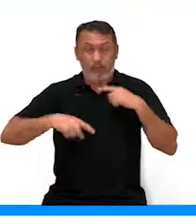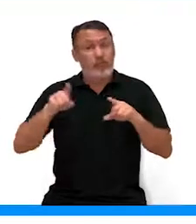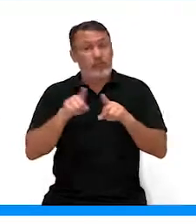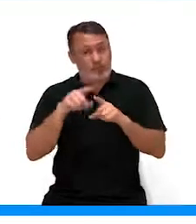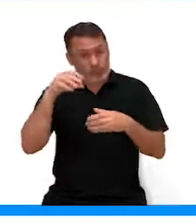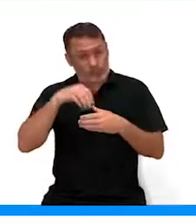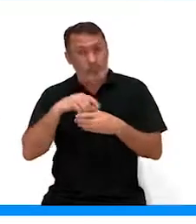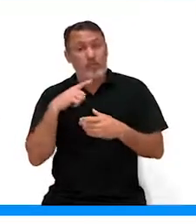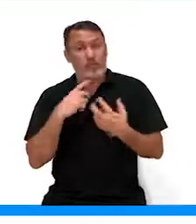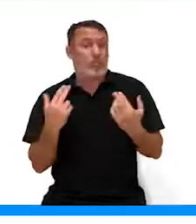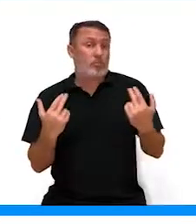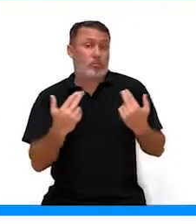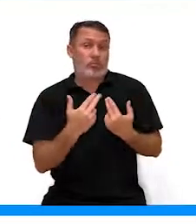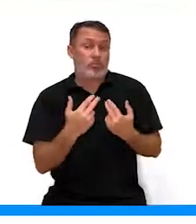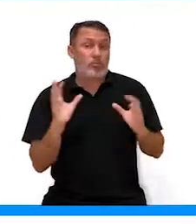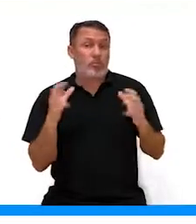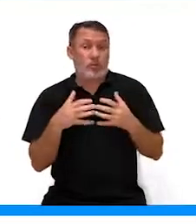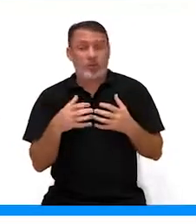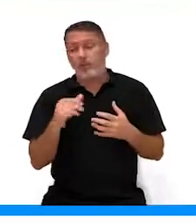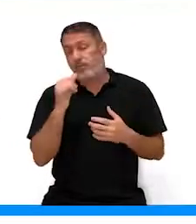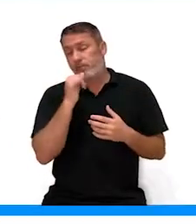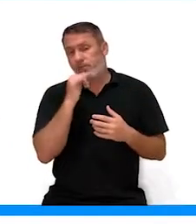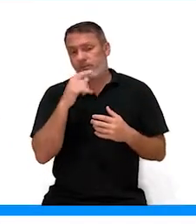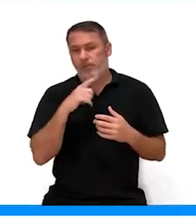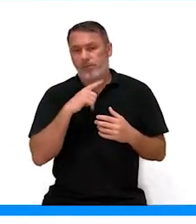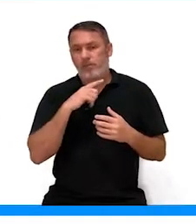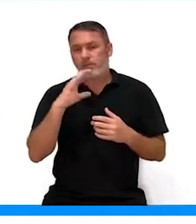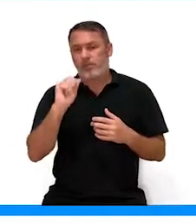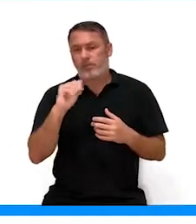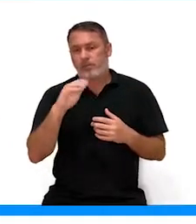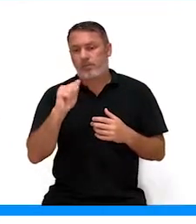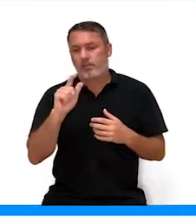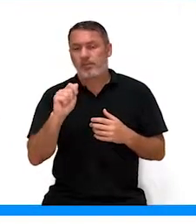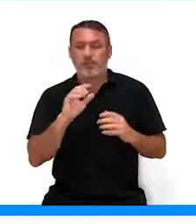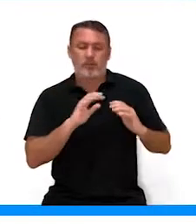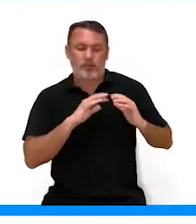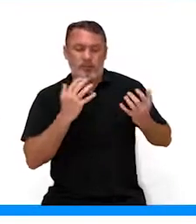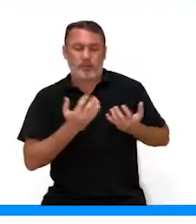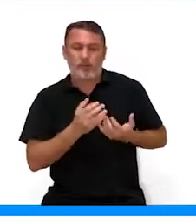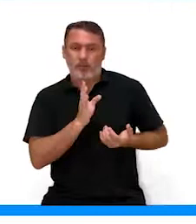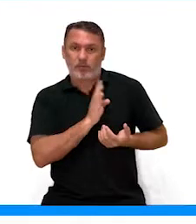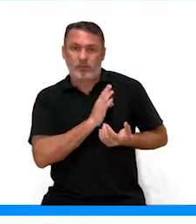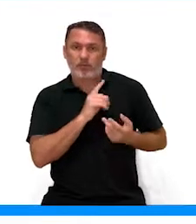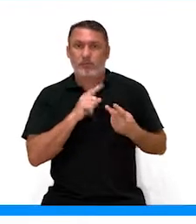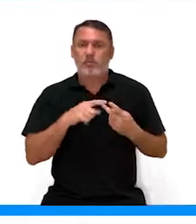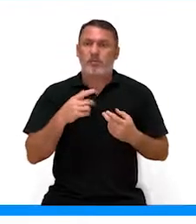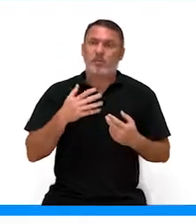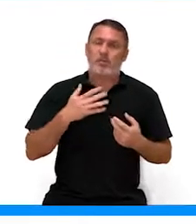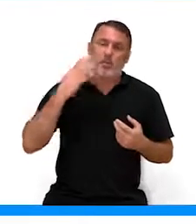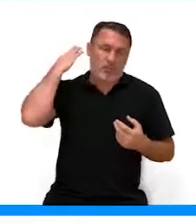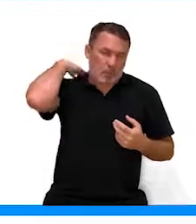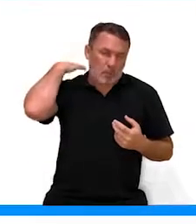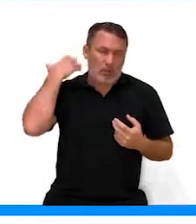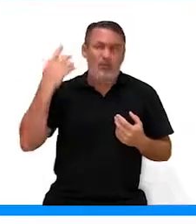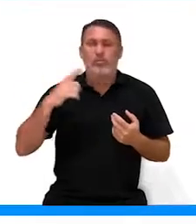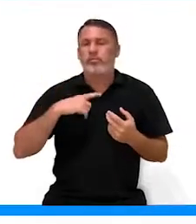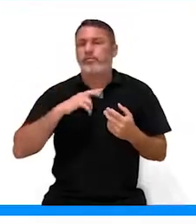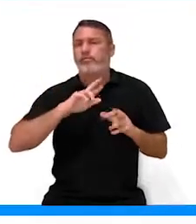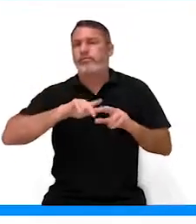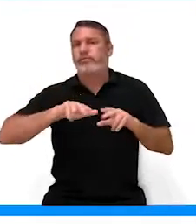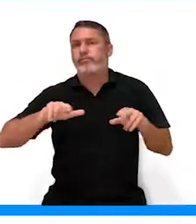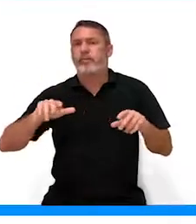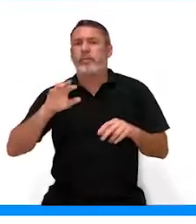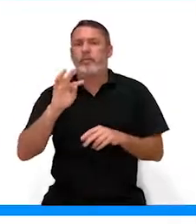tubo digestório também tem uma camada aí de epitélio. Uma camada que envolve o coração, que